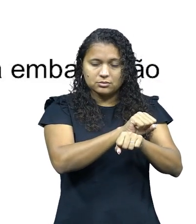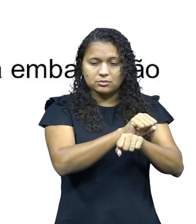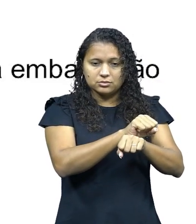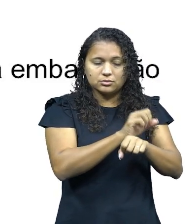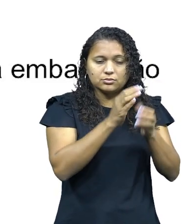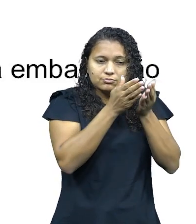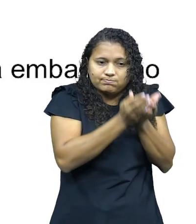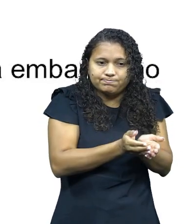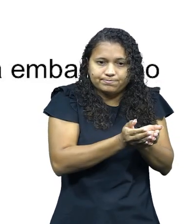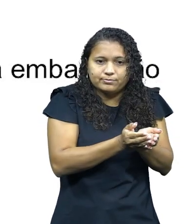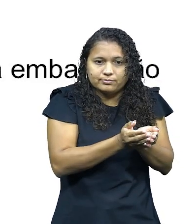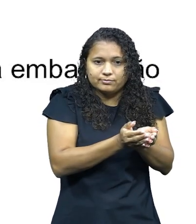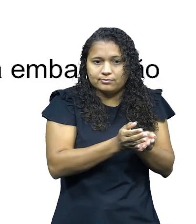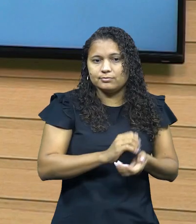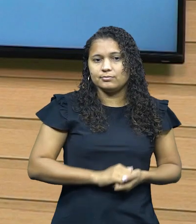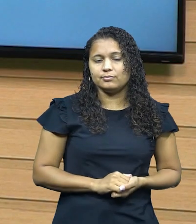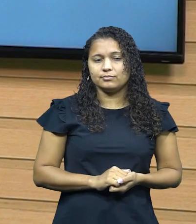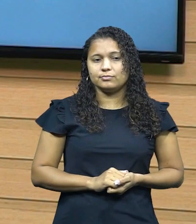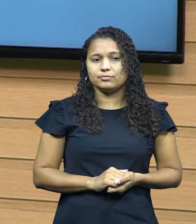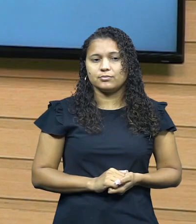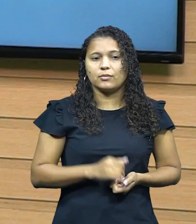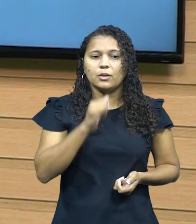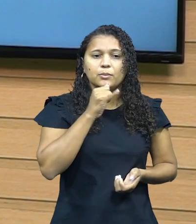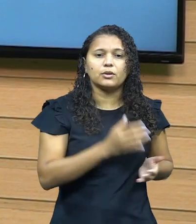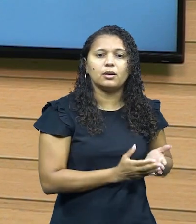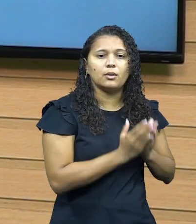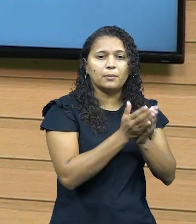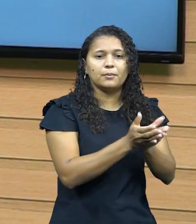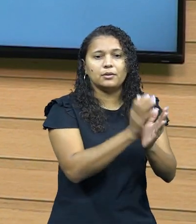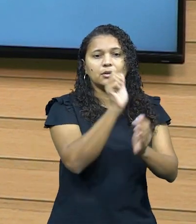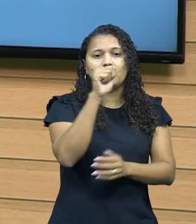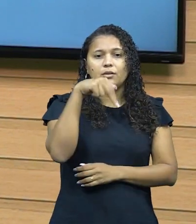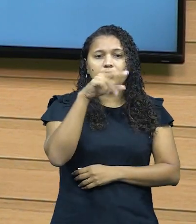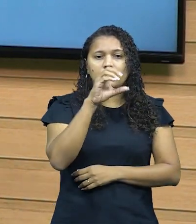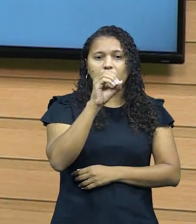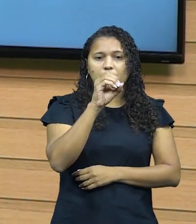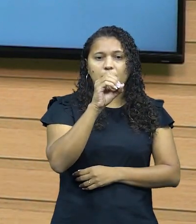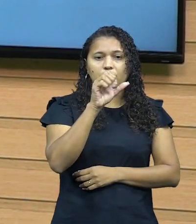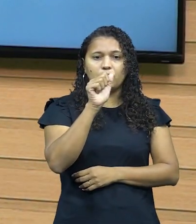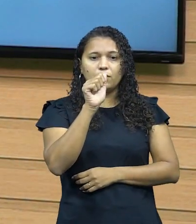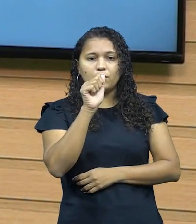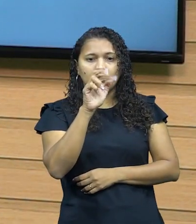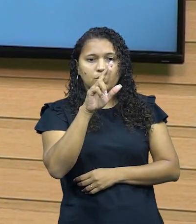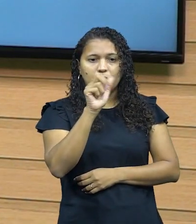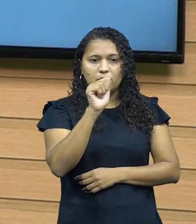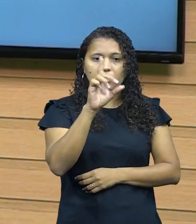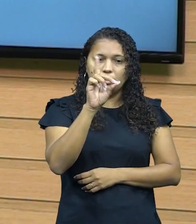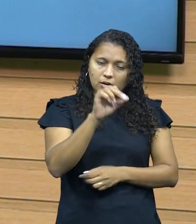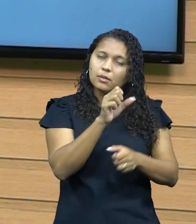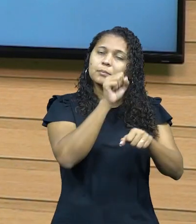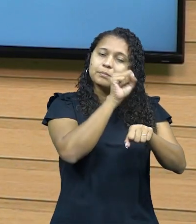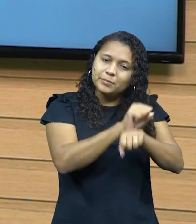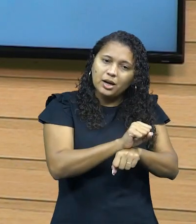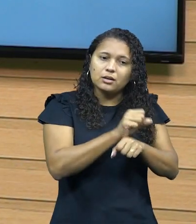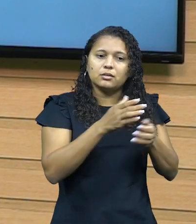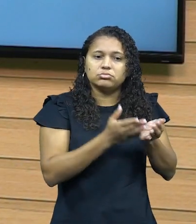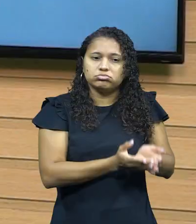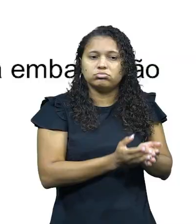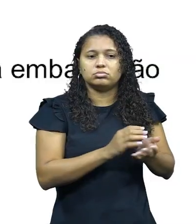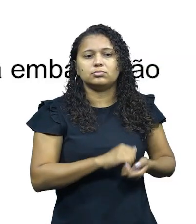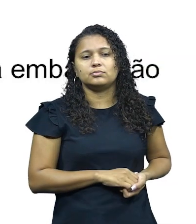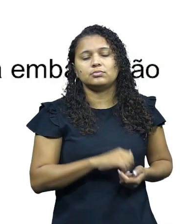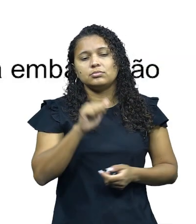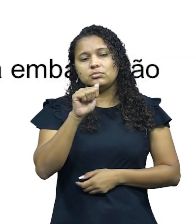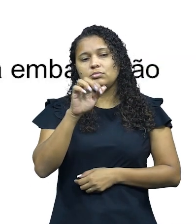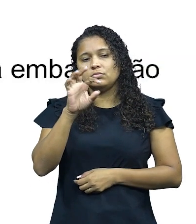parada, estacionada. Então o navio está ancorado no fondeadouro, o navio está ancorado no